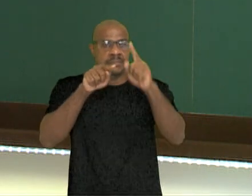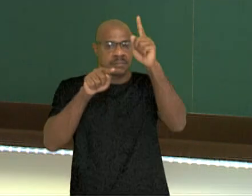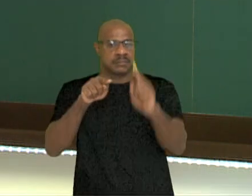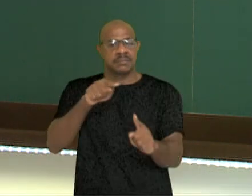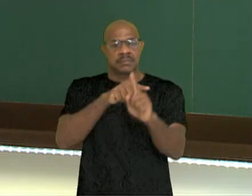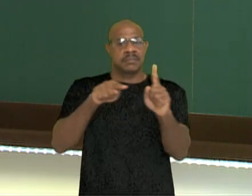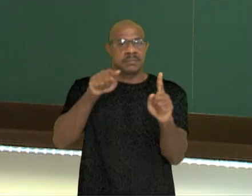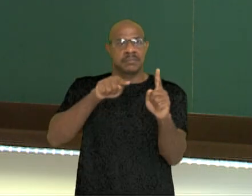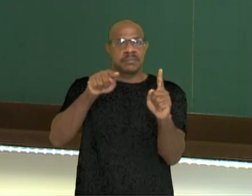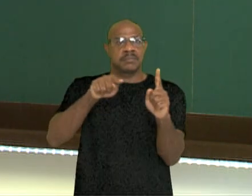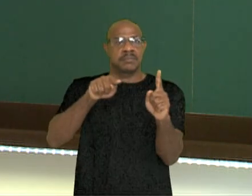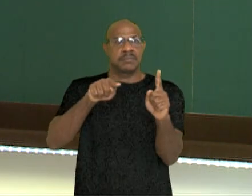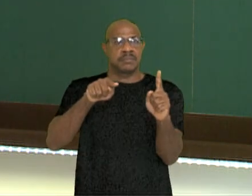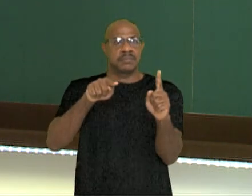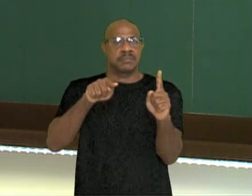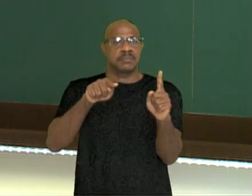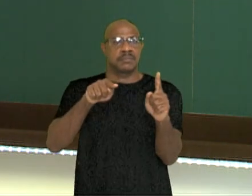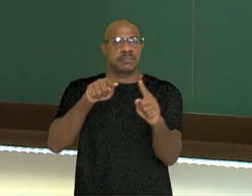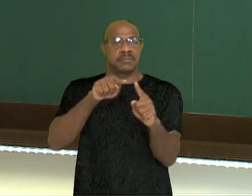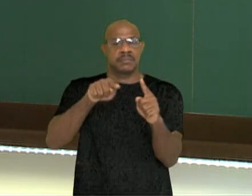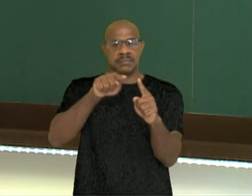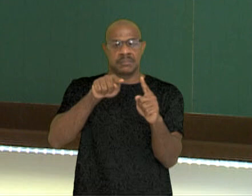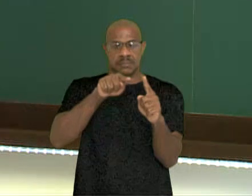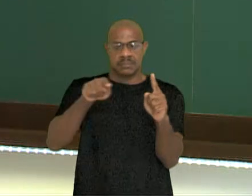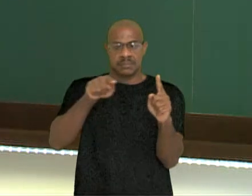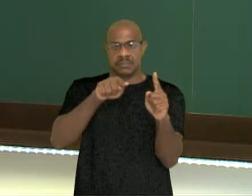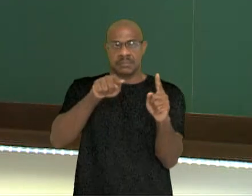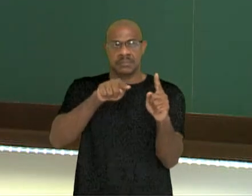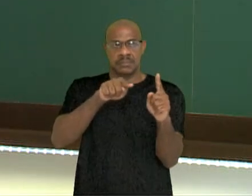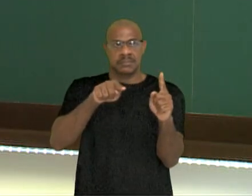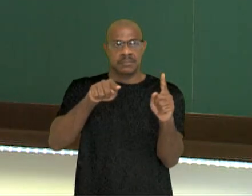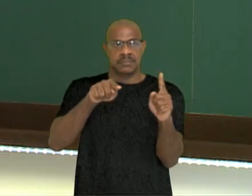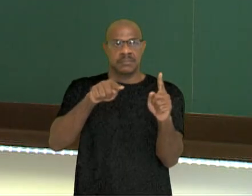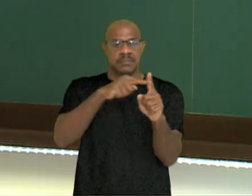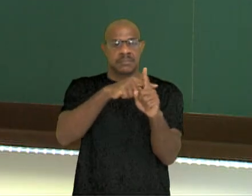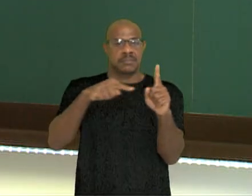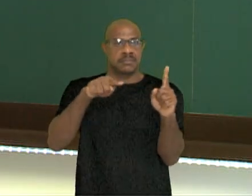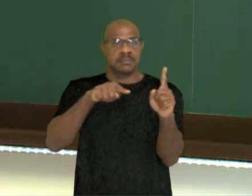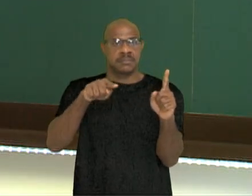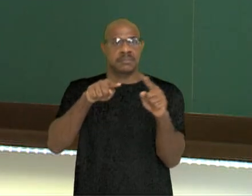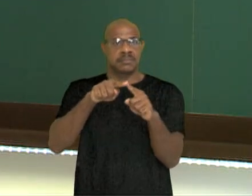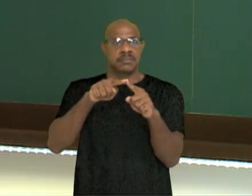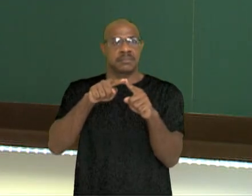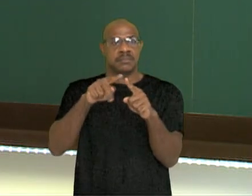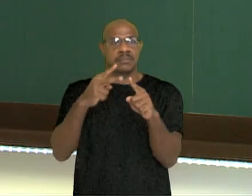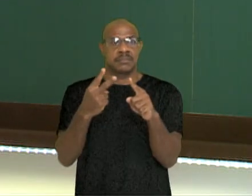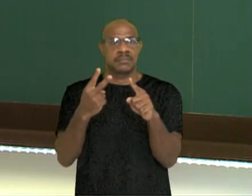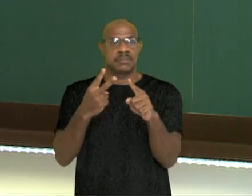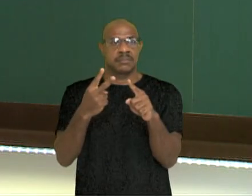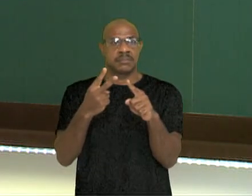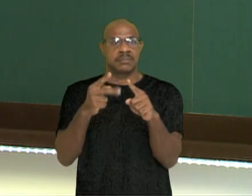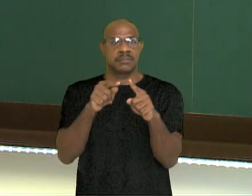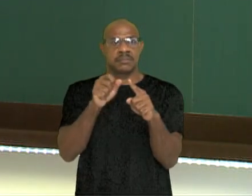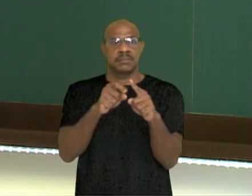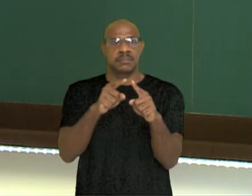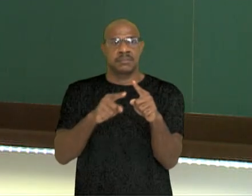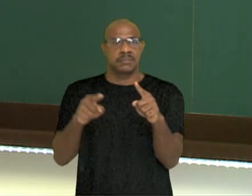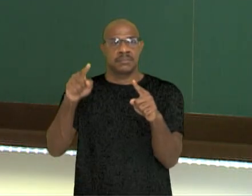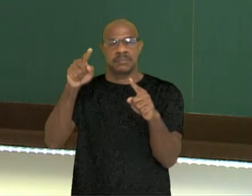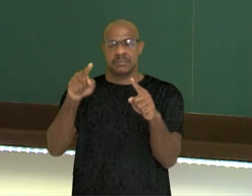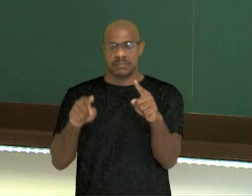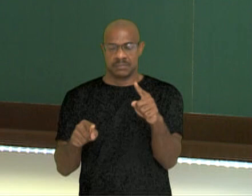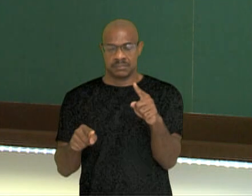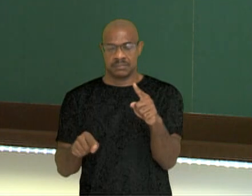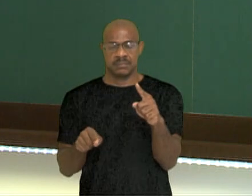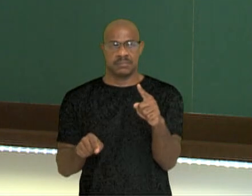nenhum deslocamento nem para cima e nem para baixo. Então o ponto fica aqui. Próximo ponto, 1 e menos 2. Então está aqui, 1, menos 2 eu